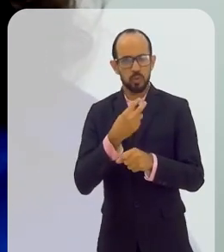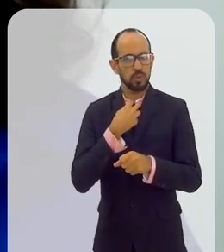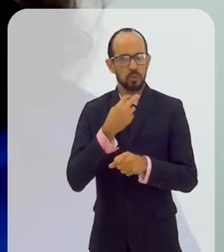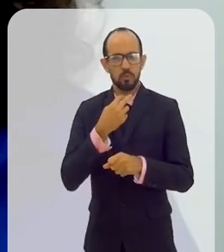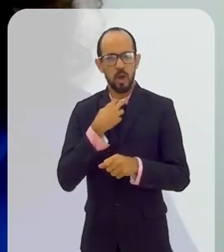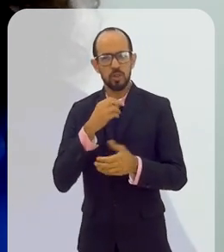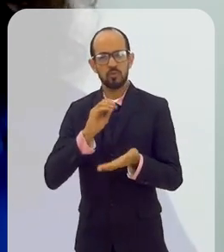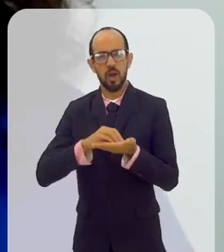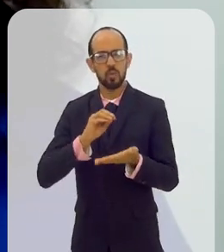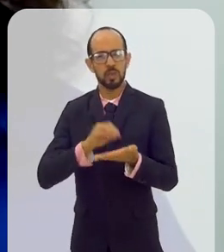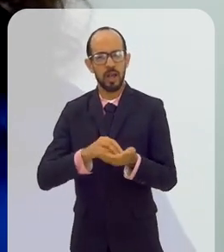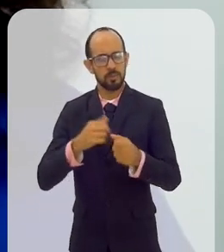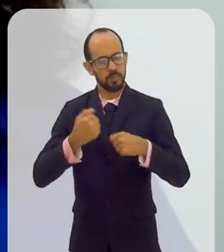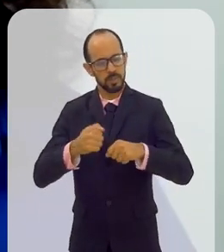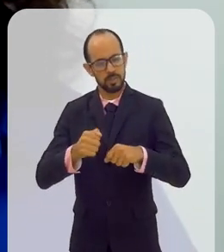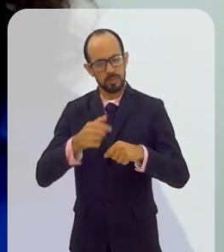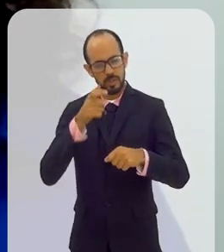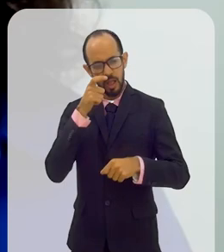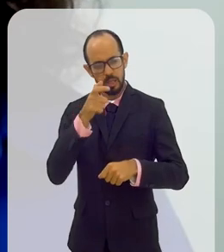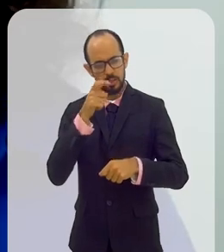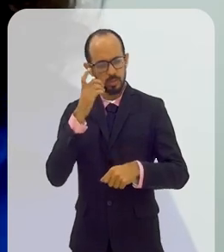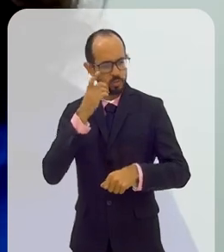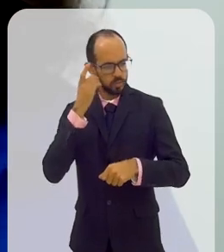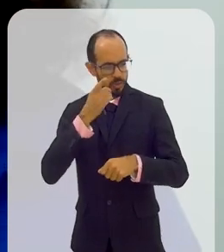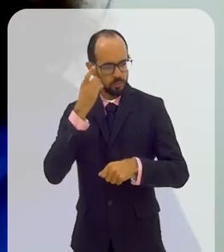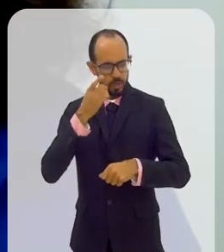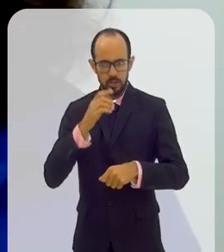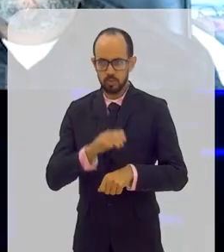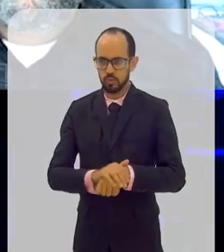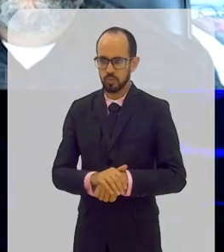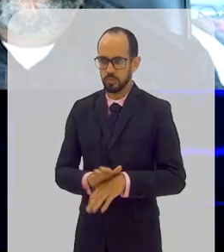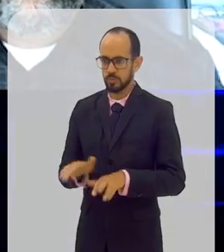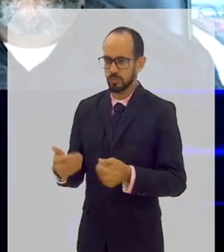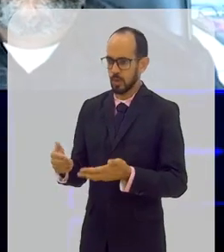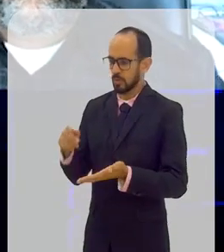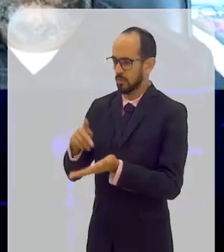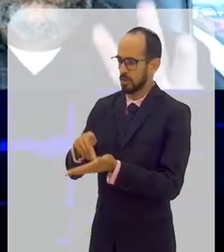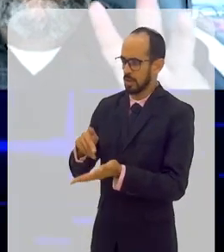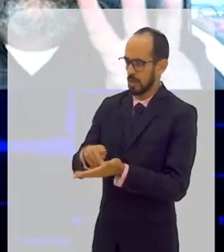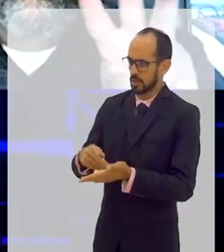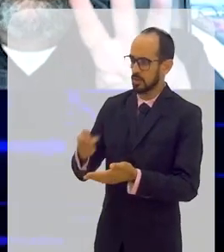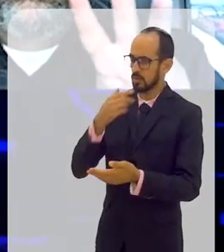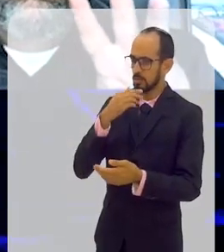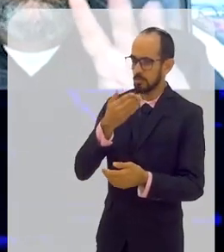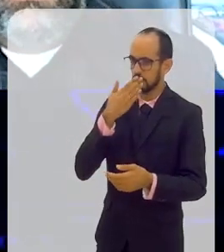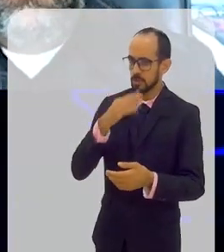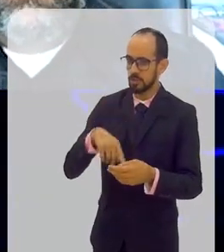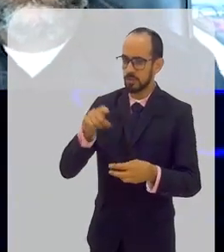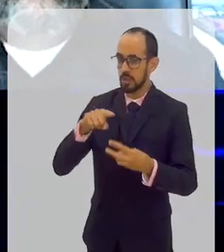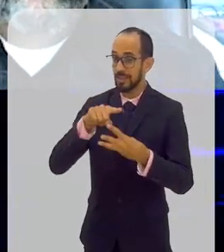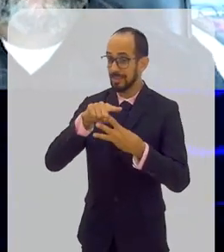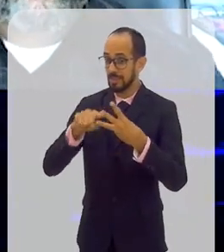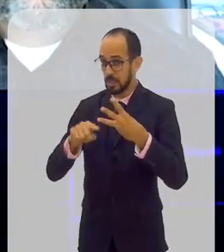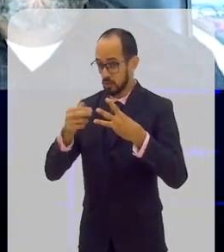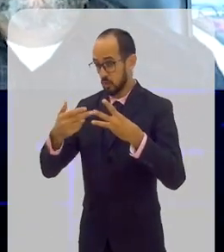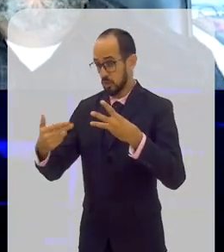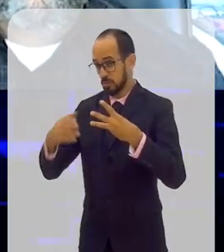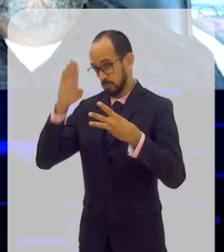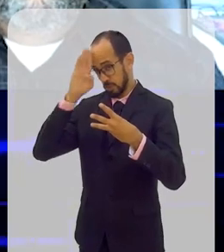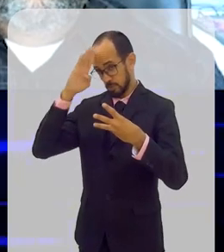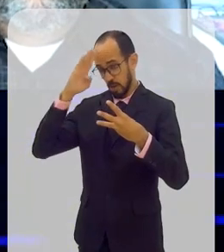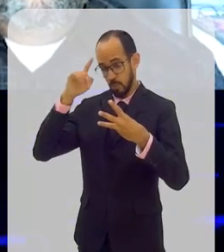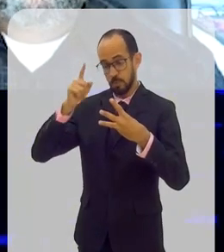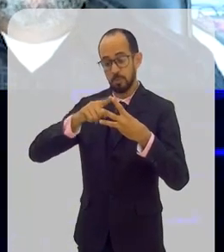no radar dos deputados nessa legislatura? Na realidade, eu colocaria 3 pontos principais. Tá?